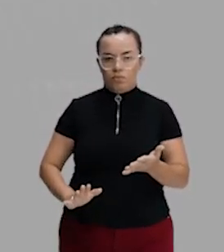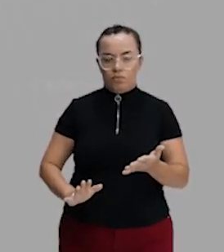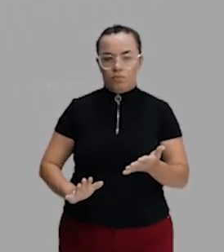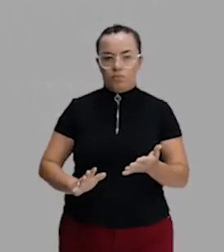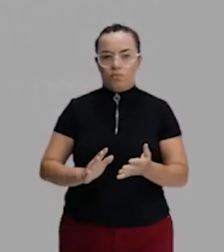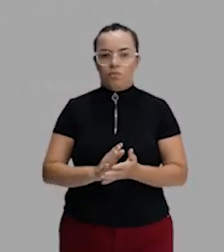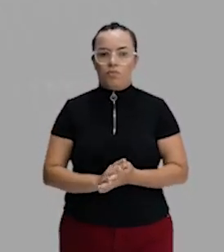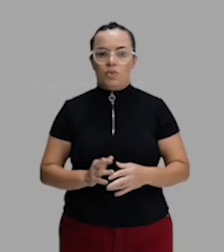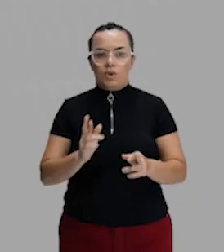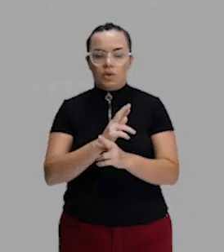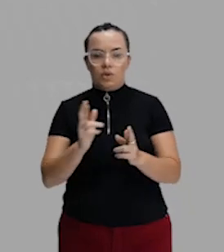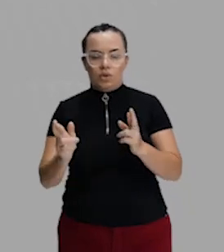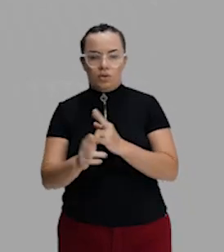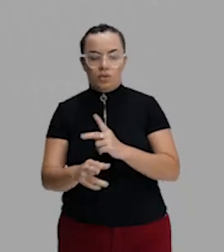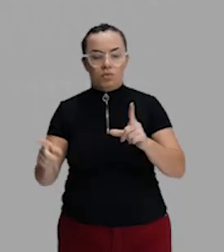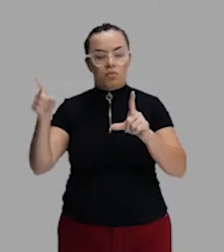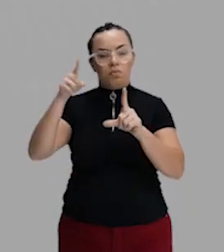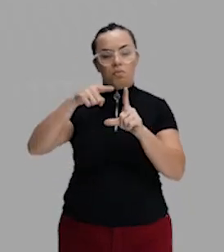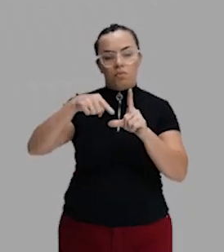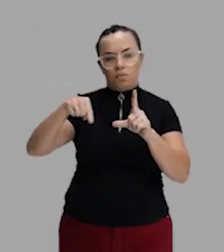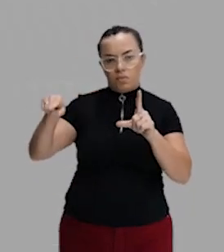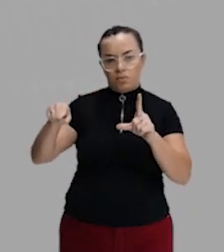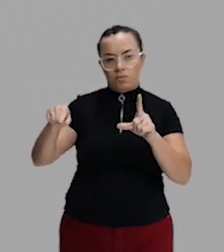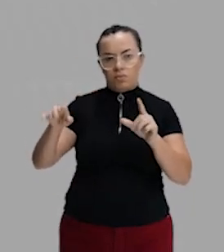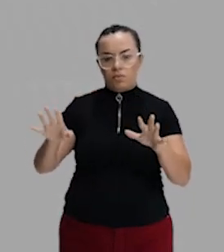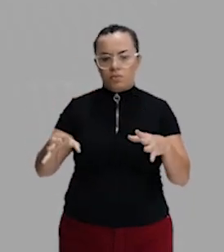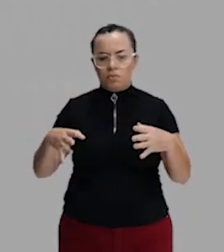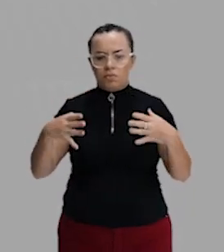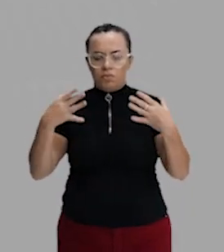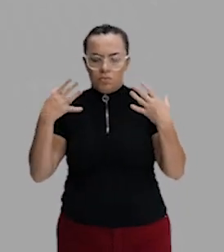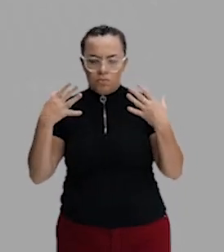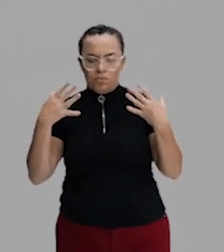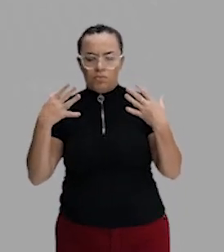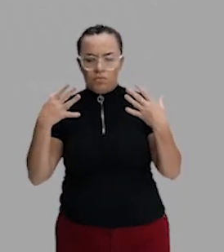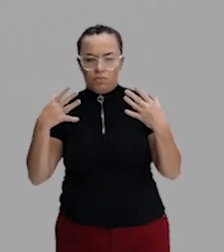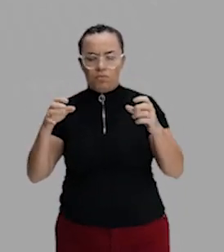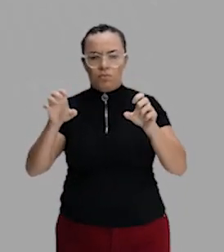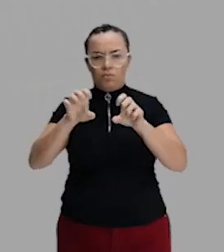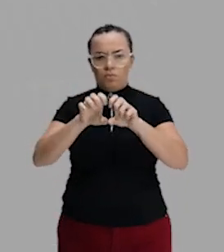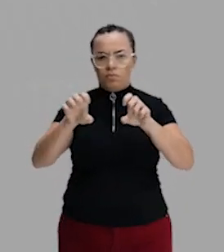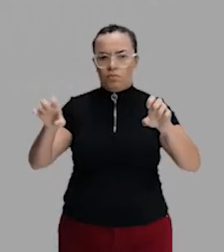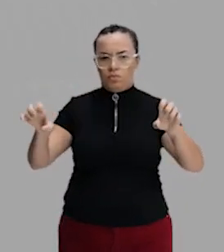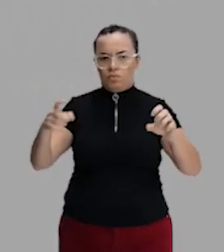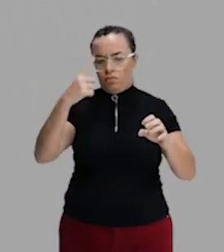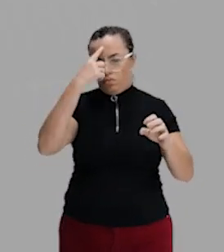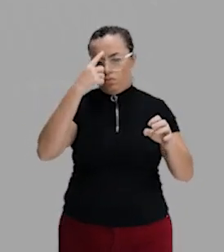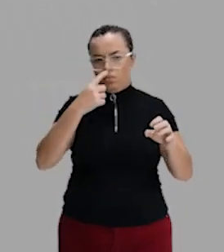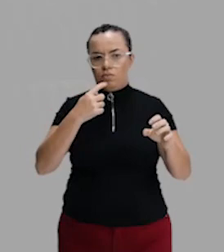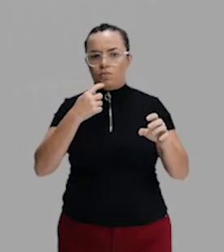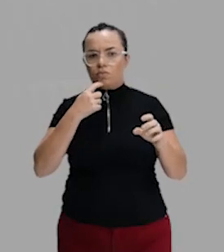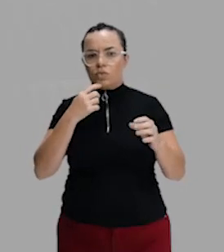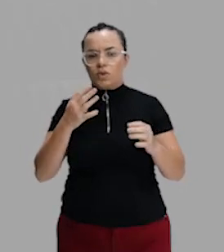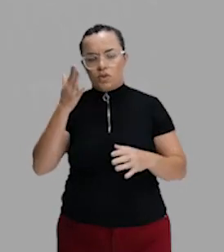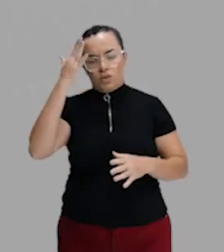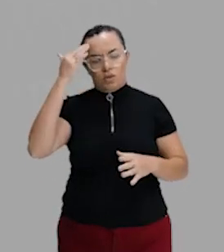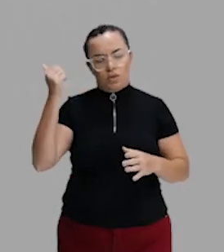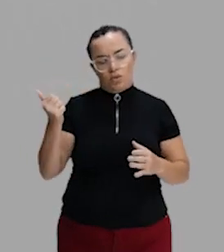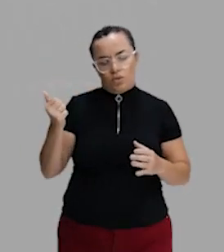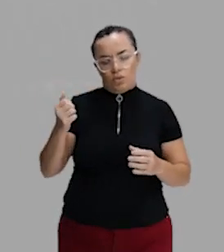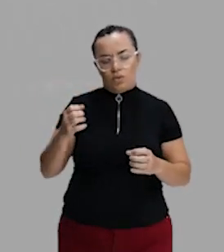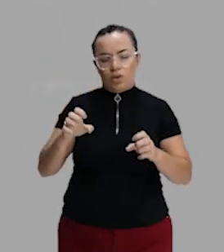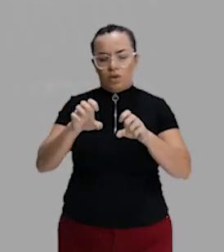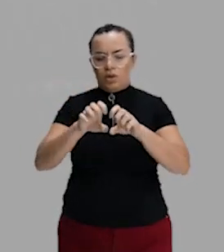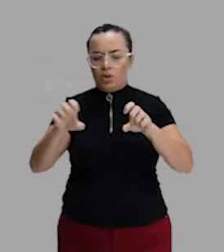parábola. Atenção, muita atenção para esse tipo de figura, qual é a equação, qual é o posicionamento, para saber qual é a equação em relação